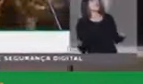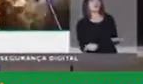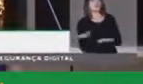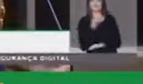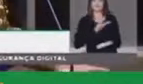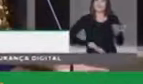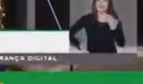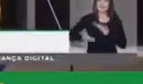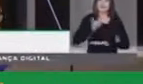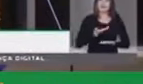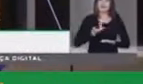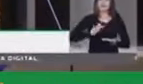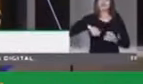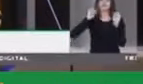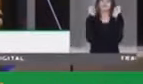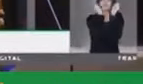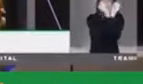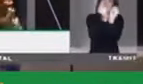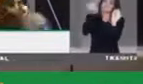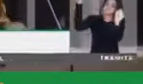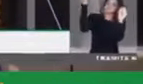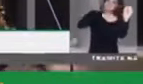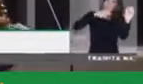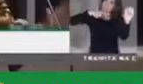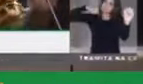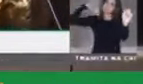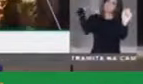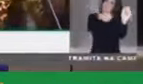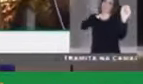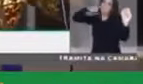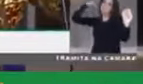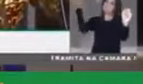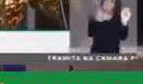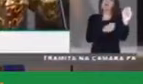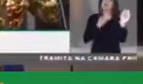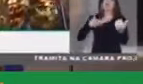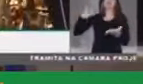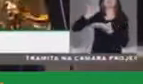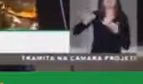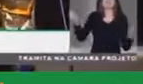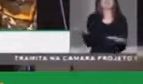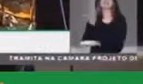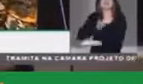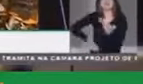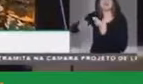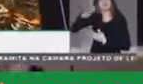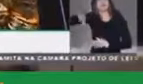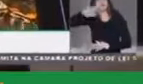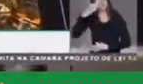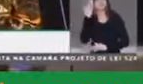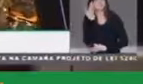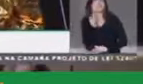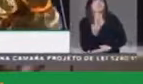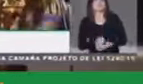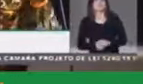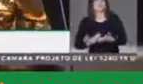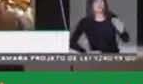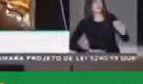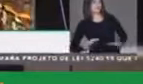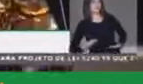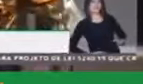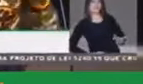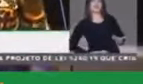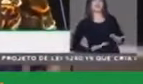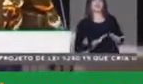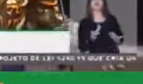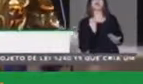mesmo tendo chicoteado, nós convivemos até hoje quando temos uma empregada doméstica que